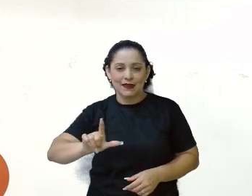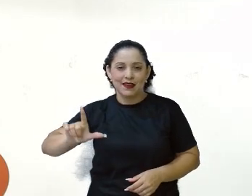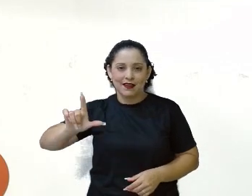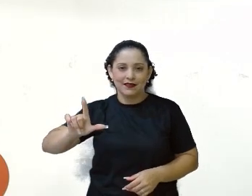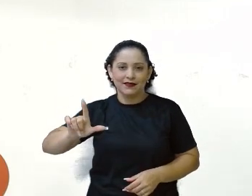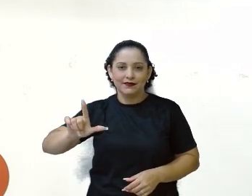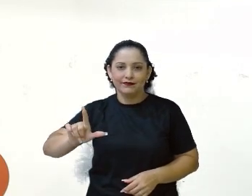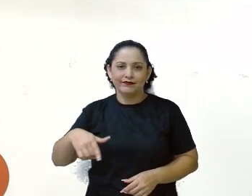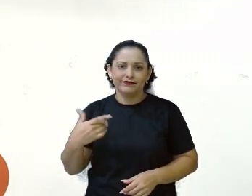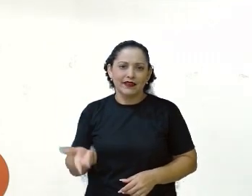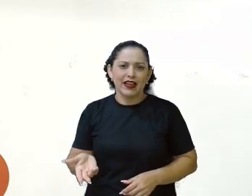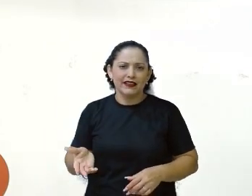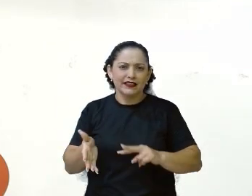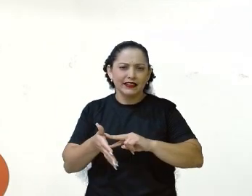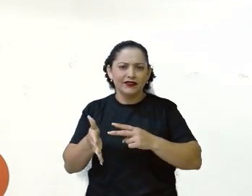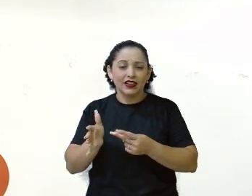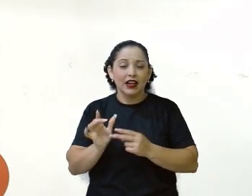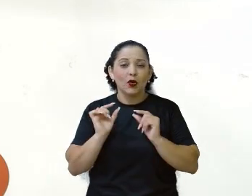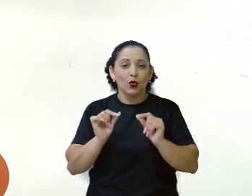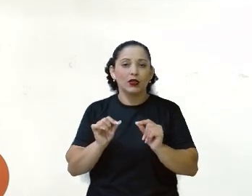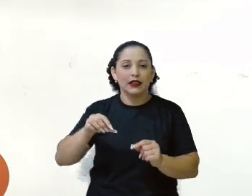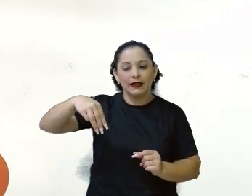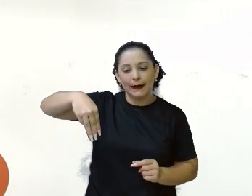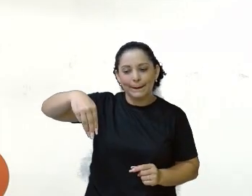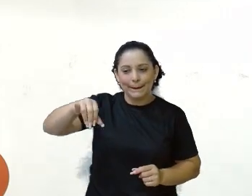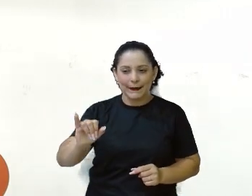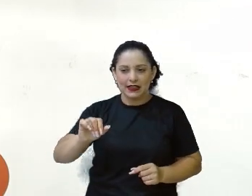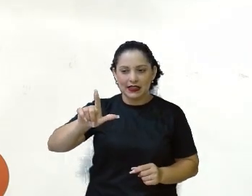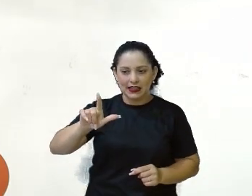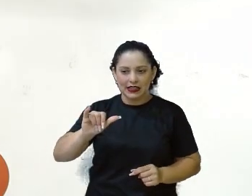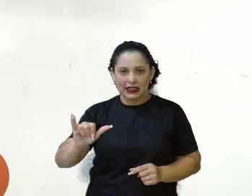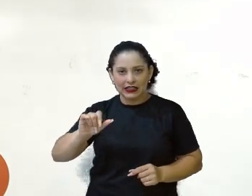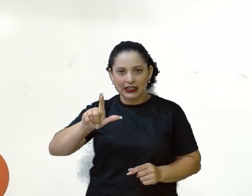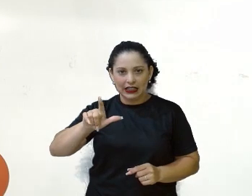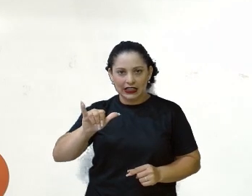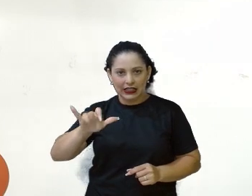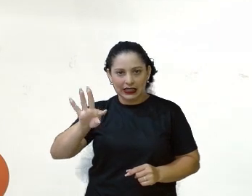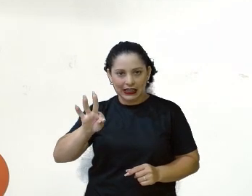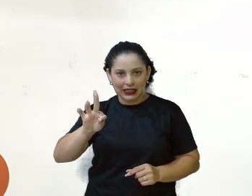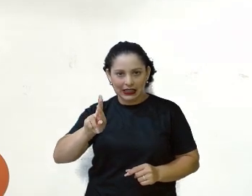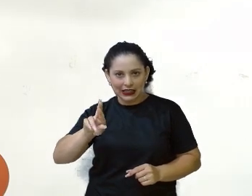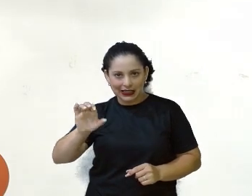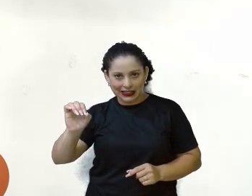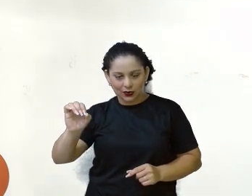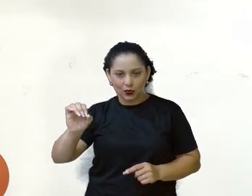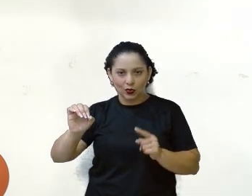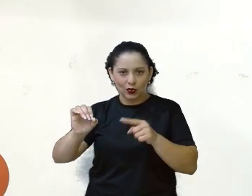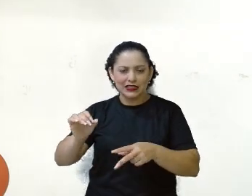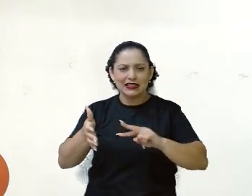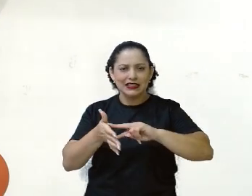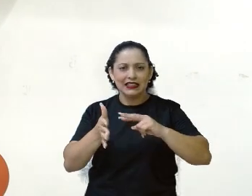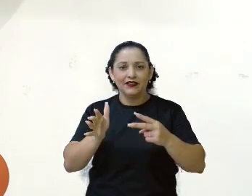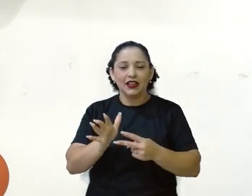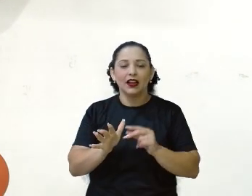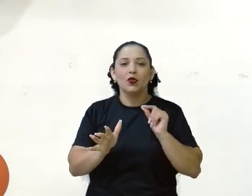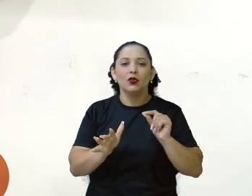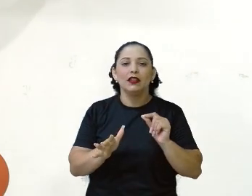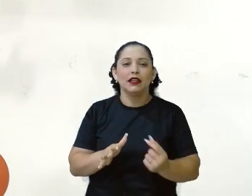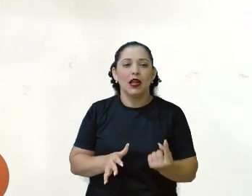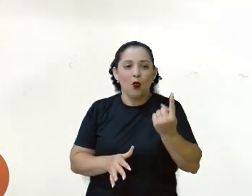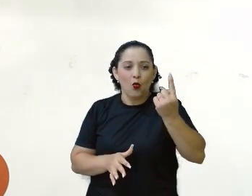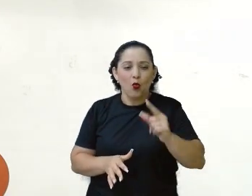mililitro de 1000. Então eu posso dizer que 1 litro é o mesmo que